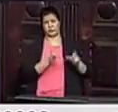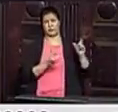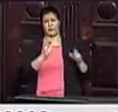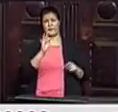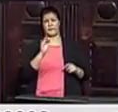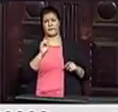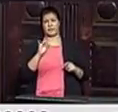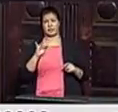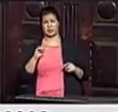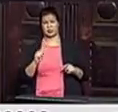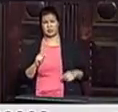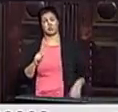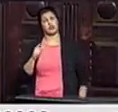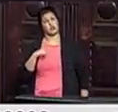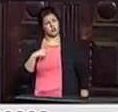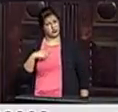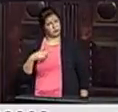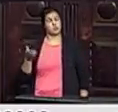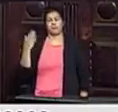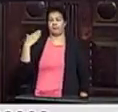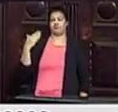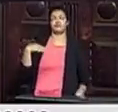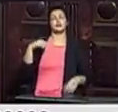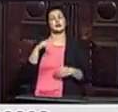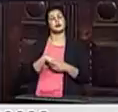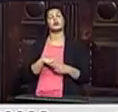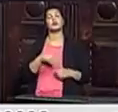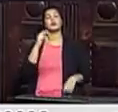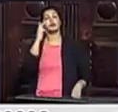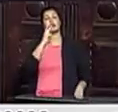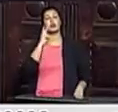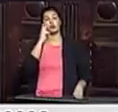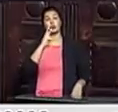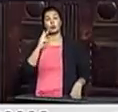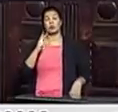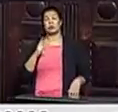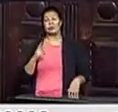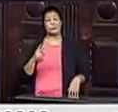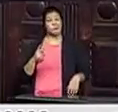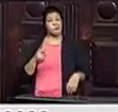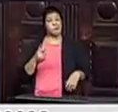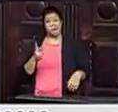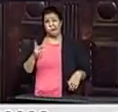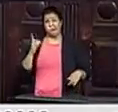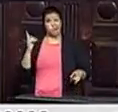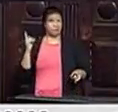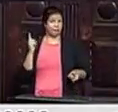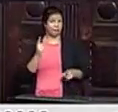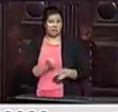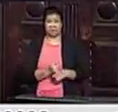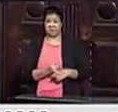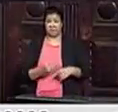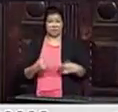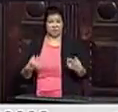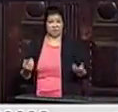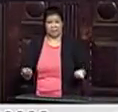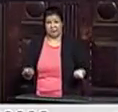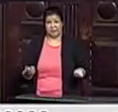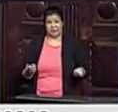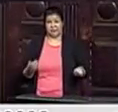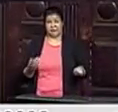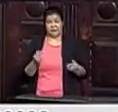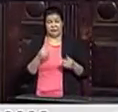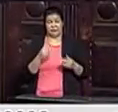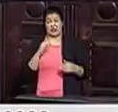Tivemos eleição de vereador recentemente e não vimos, pelo menos eu não tive notícia, de